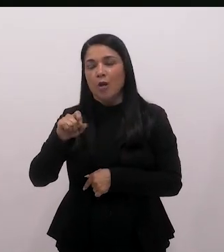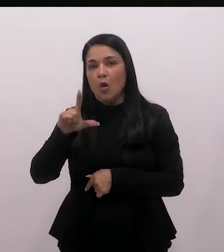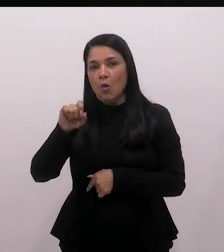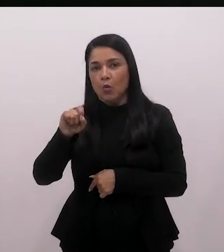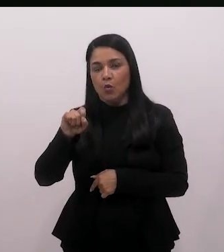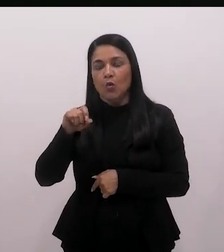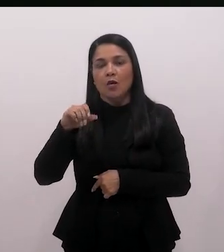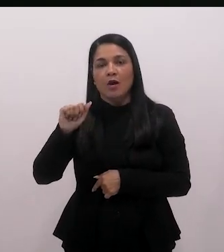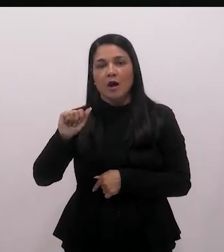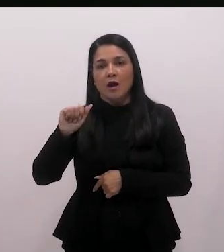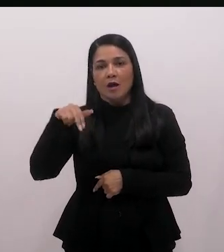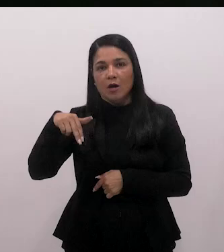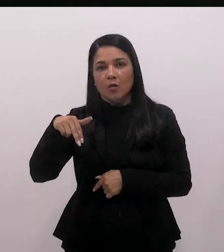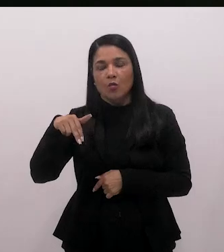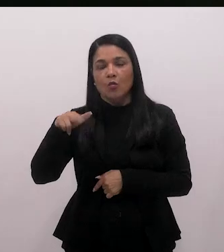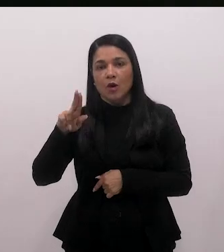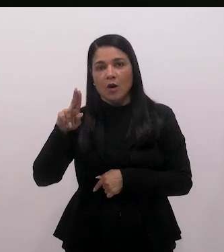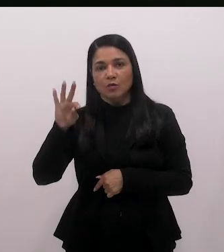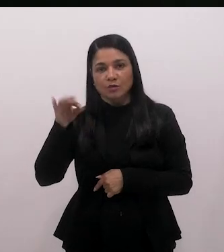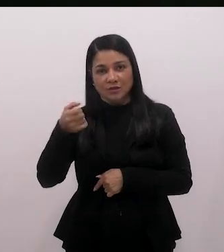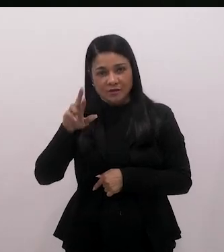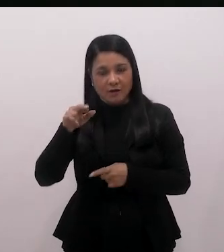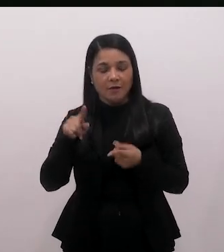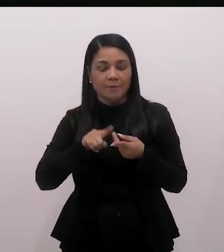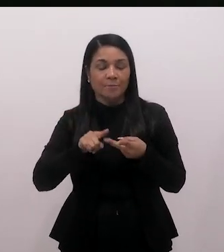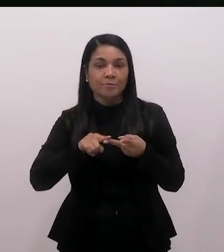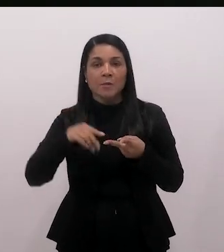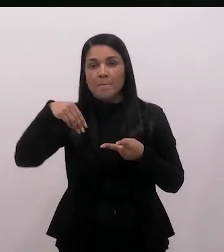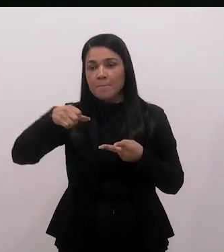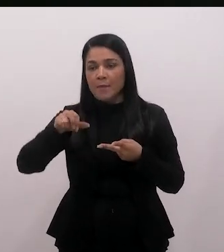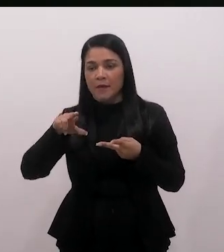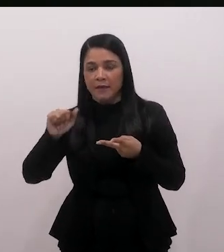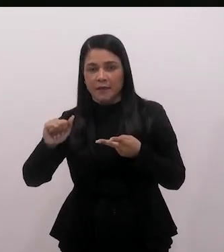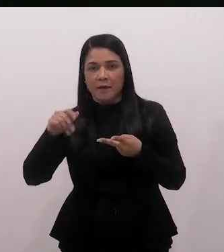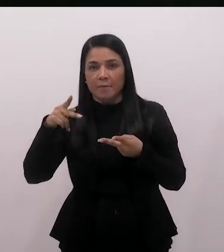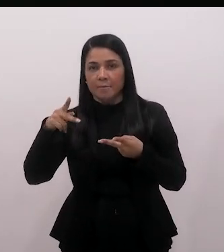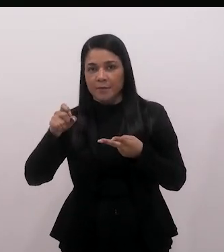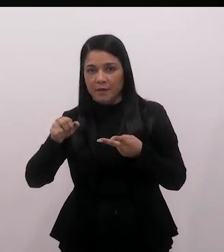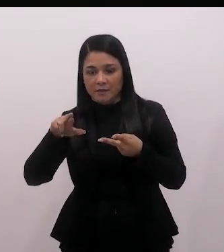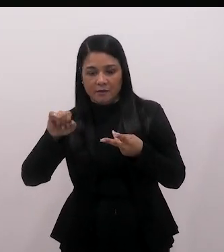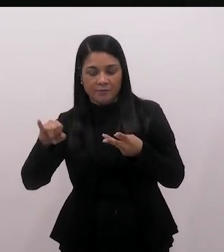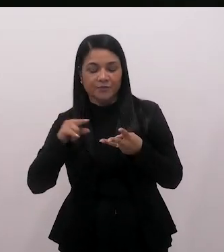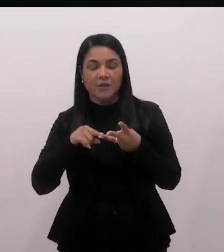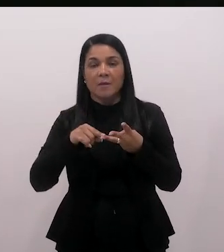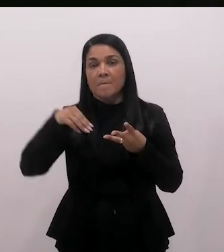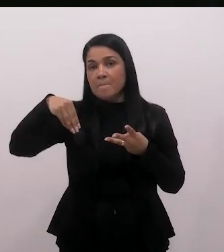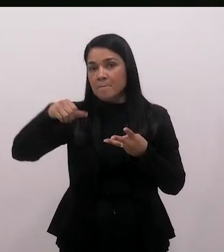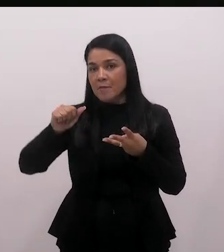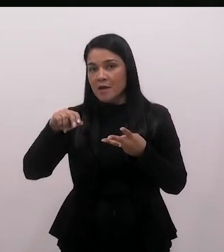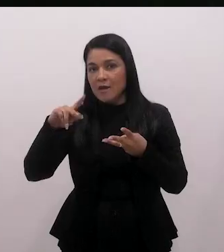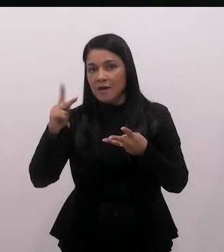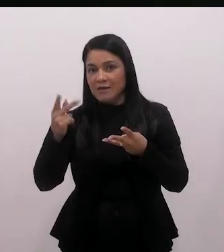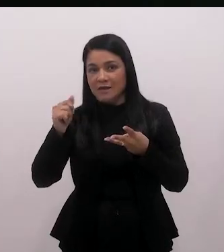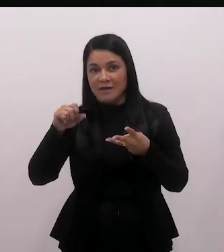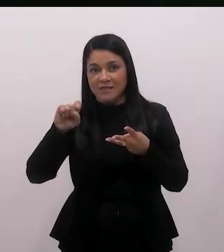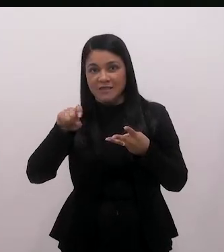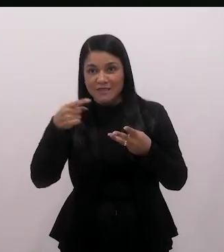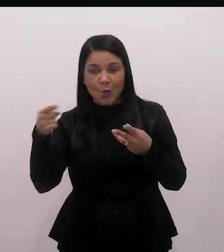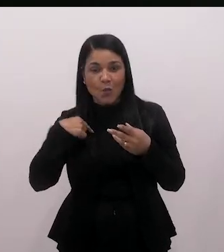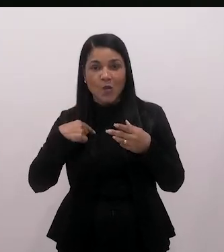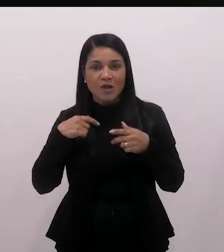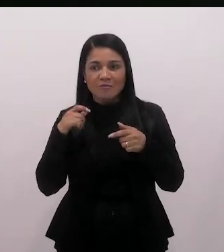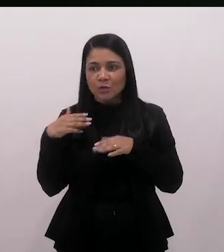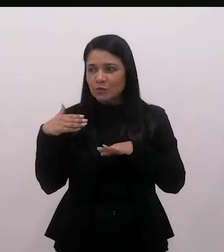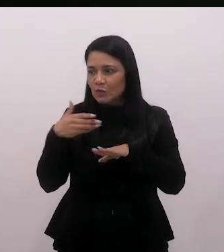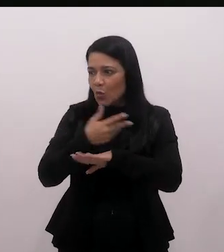Altran, da Marília Pera, eu também com aquela galera da Malhação, Sim. que era a galera que ficava super surpreendida porque saía